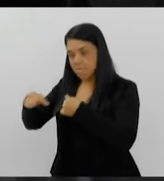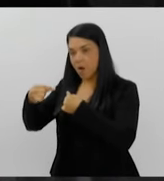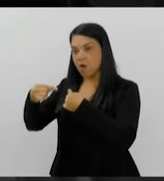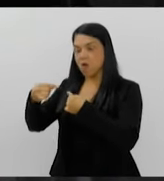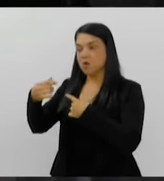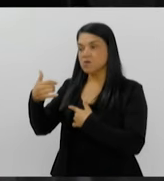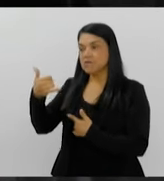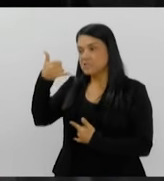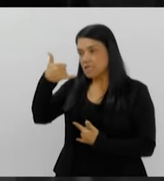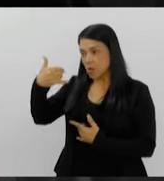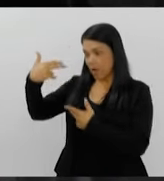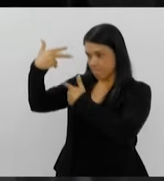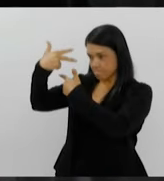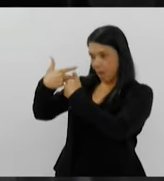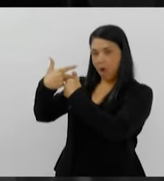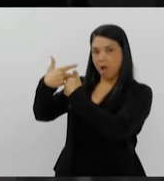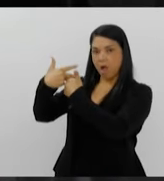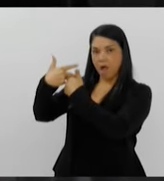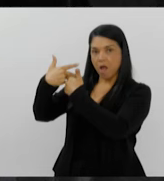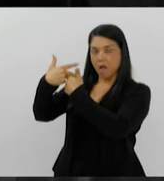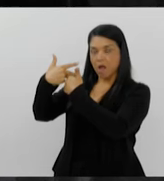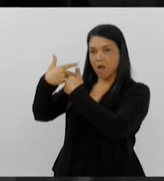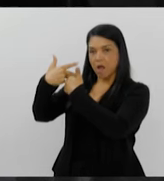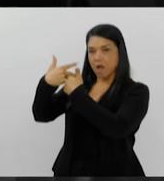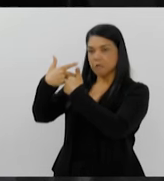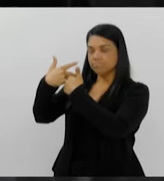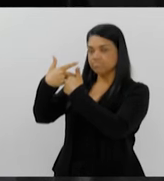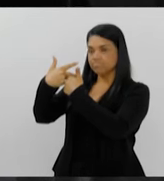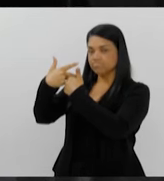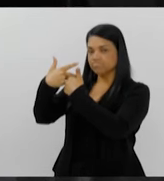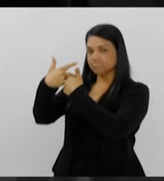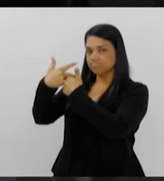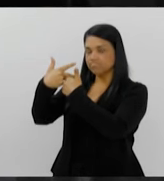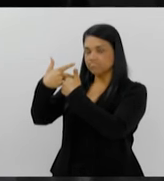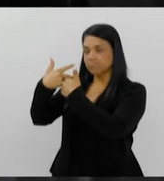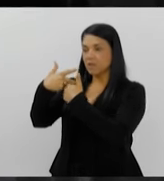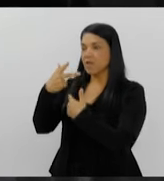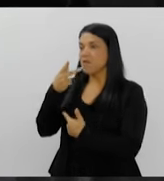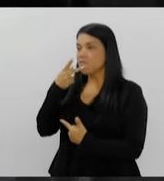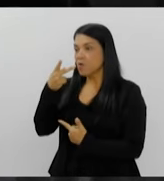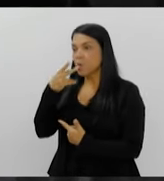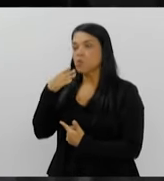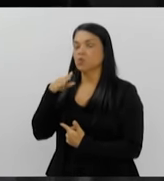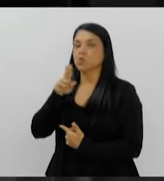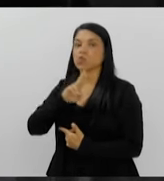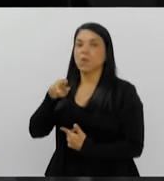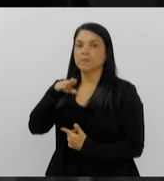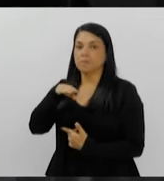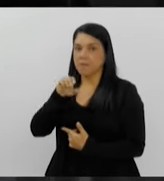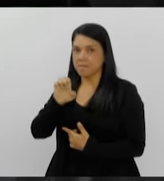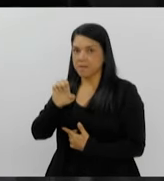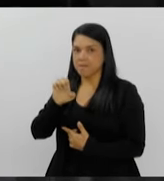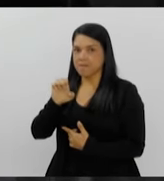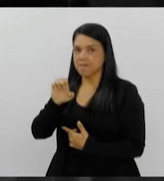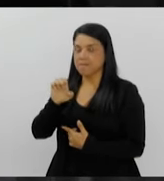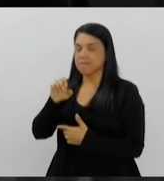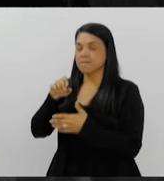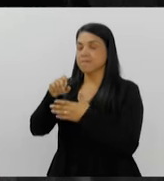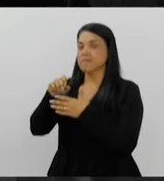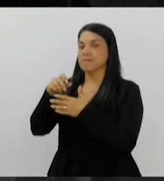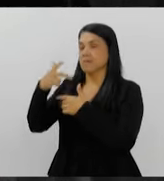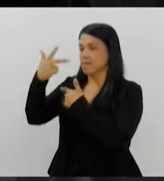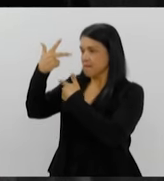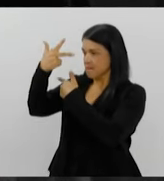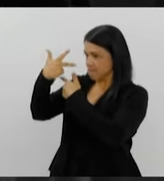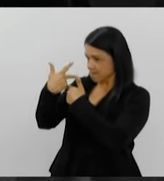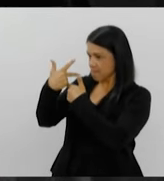o celular dele no meu rosto de maneira hostil afrontosa falou da minha mãe pela segunda vez ligou a câmera Deputado Jordi